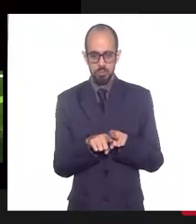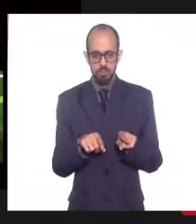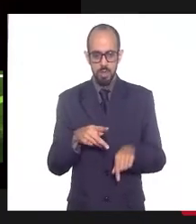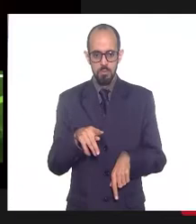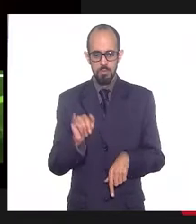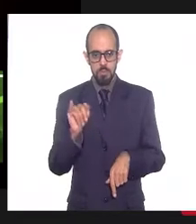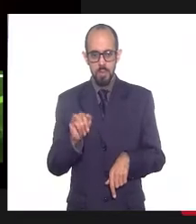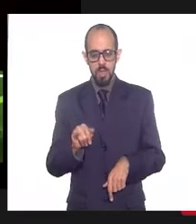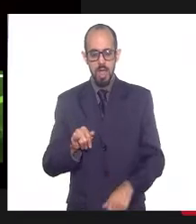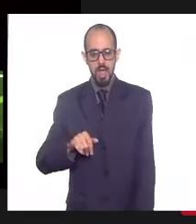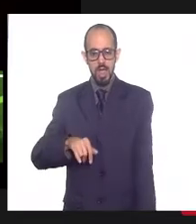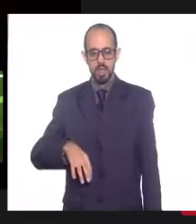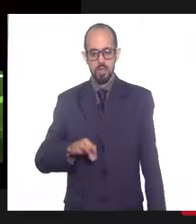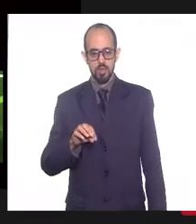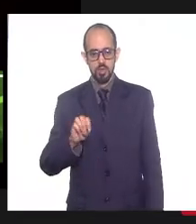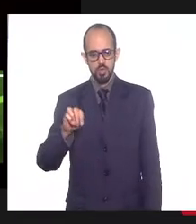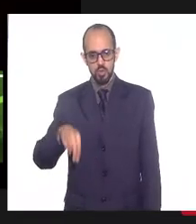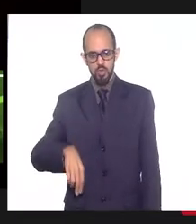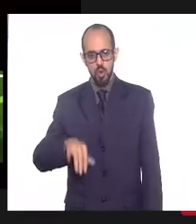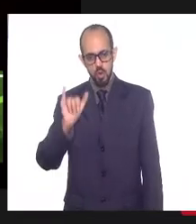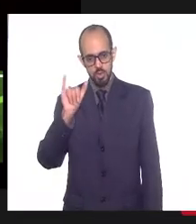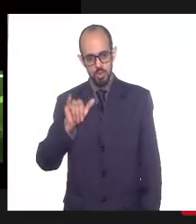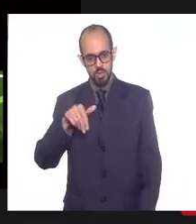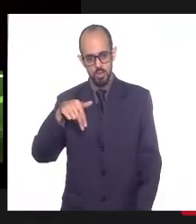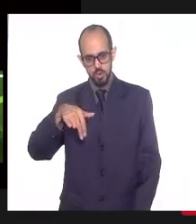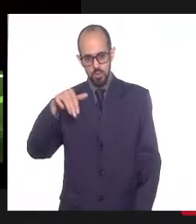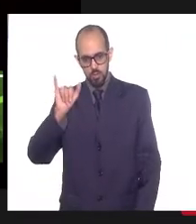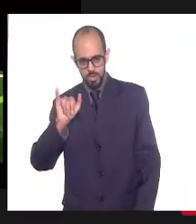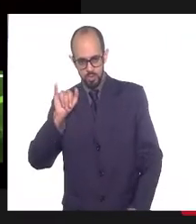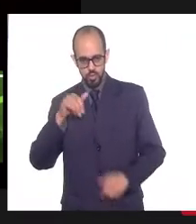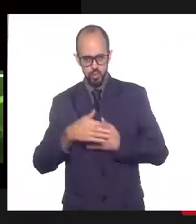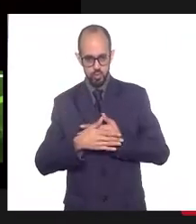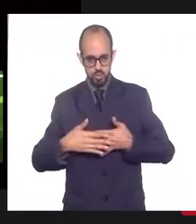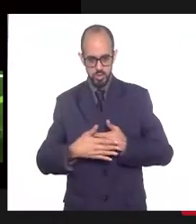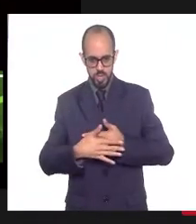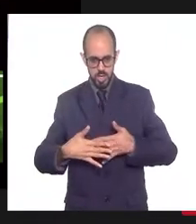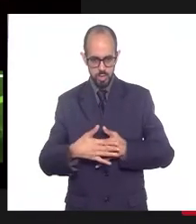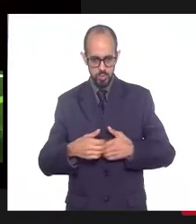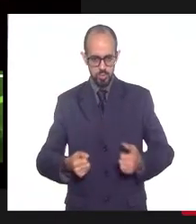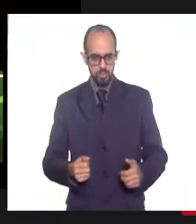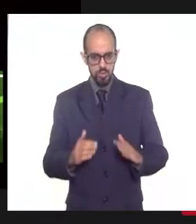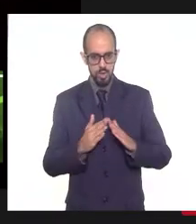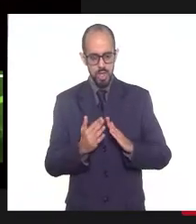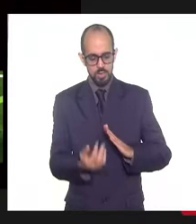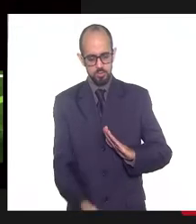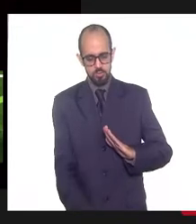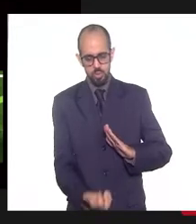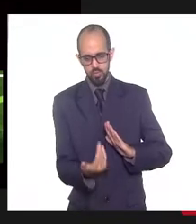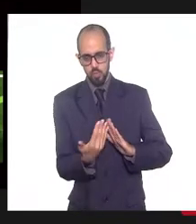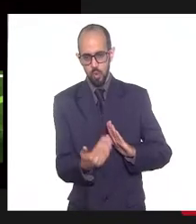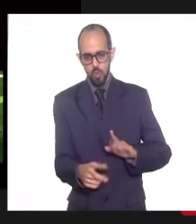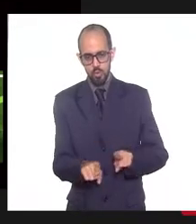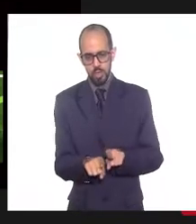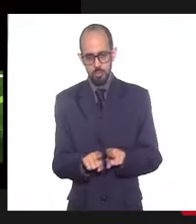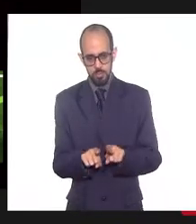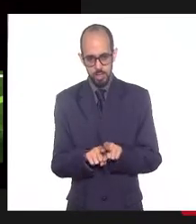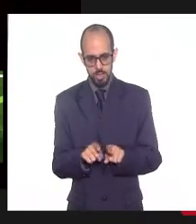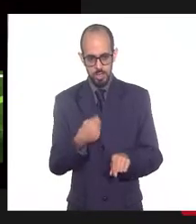Aziri, em Nova Iguaçu também, no centro de Nova Iguaçu, que o terreiro dele foi incendiado. Enfim, eu